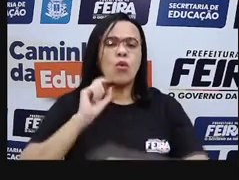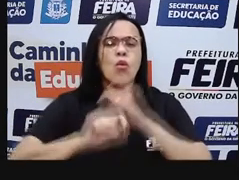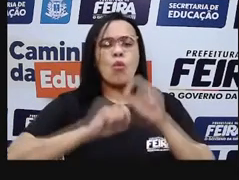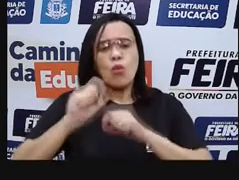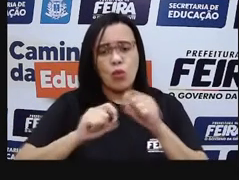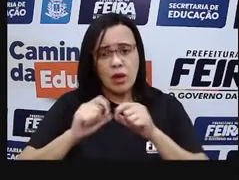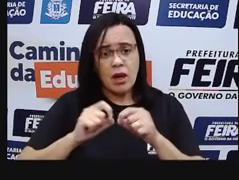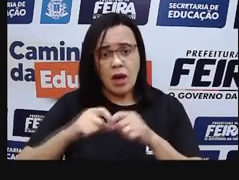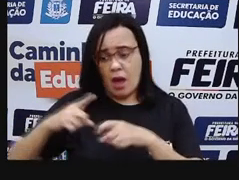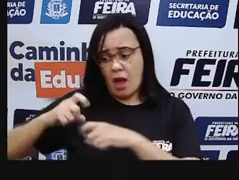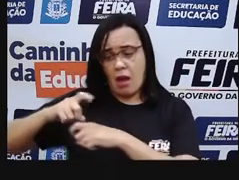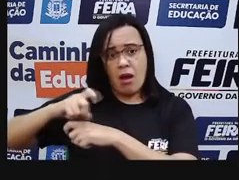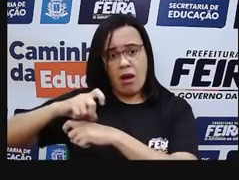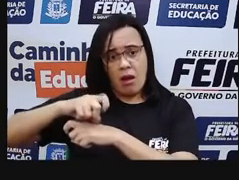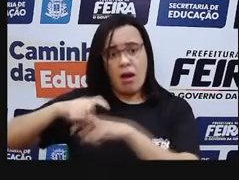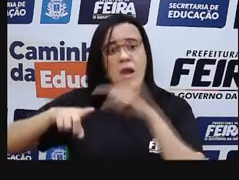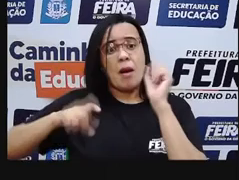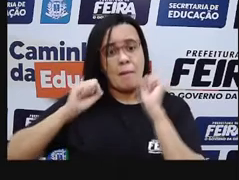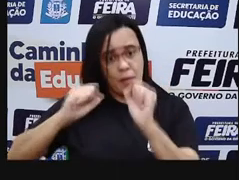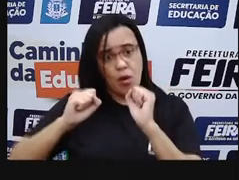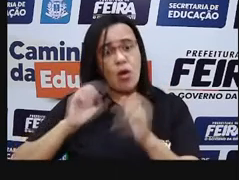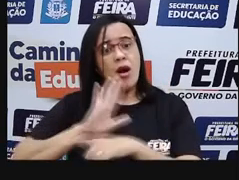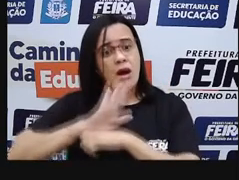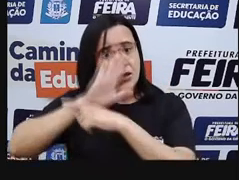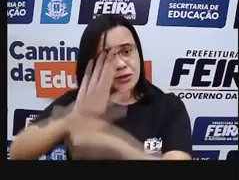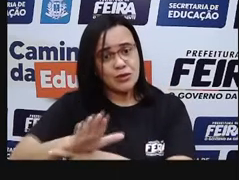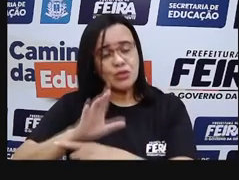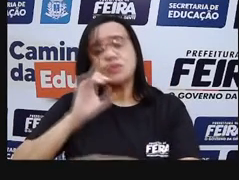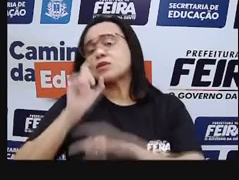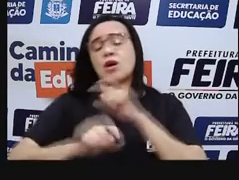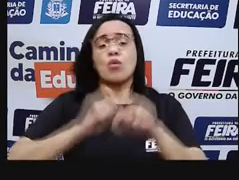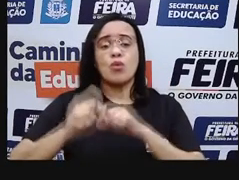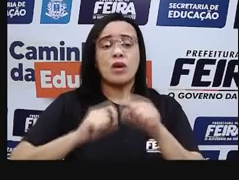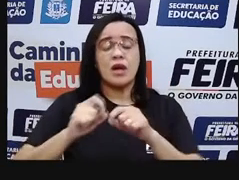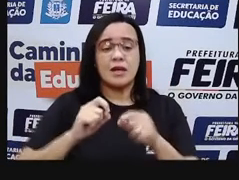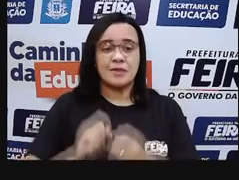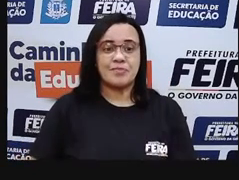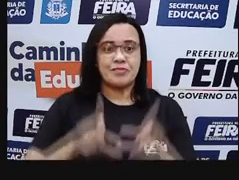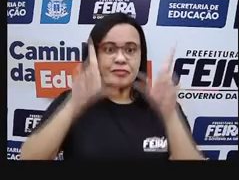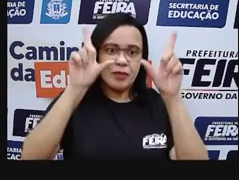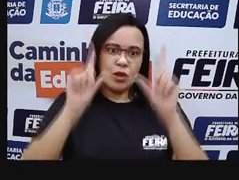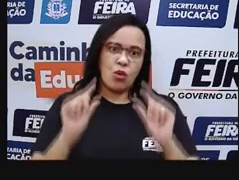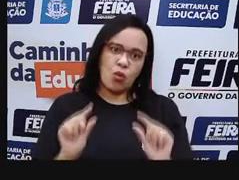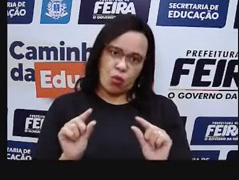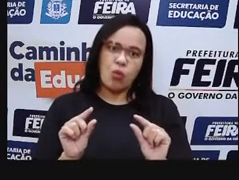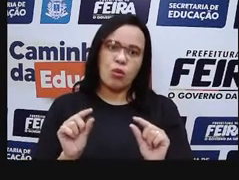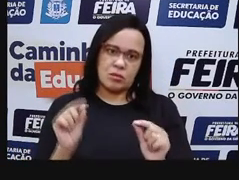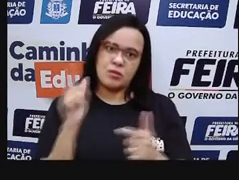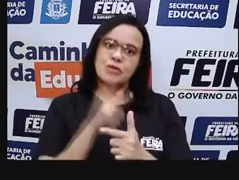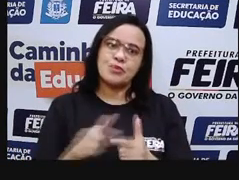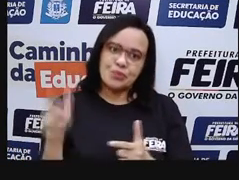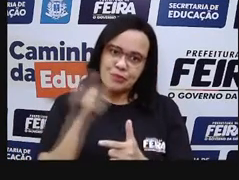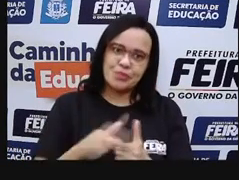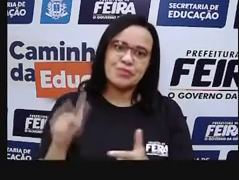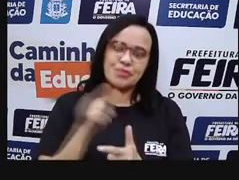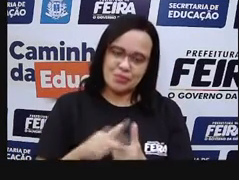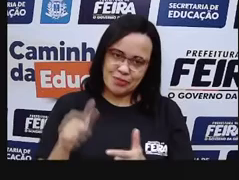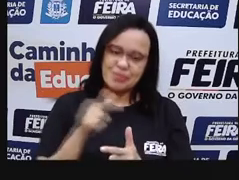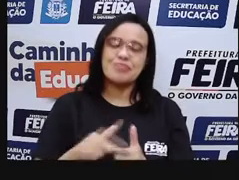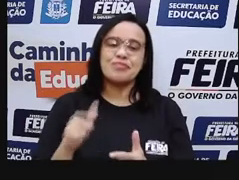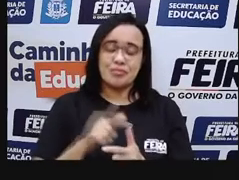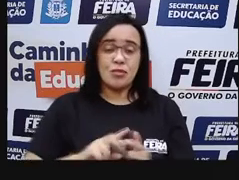por esses microrganismos para que dá suprimir ou seja para diminuir o crescimento diminuiu o tamanho